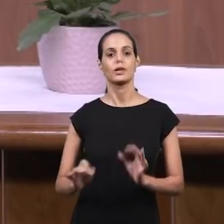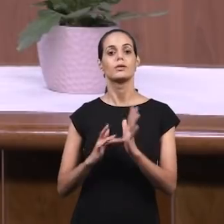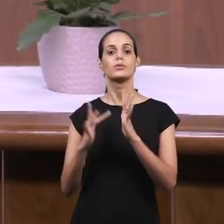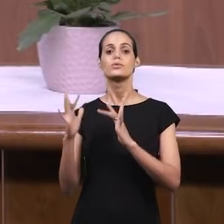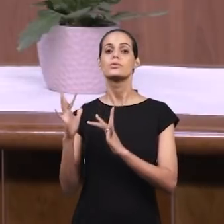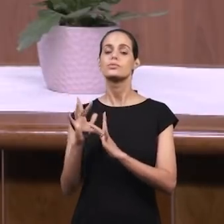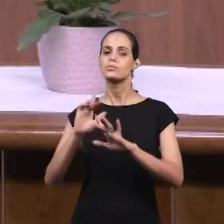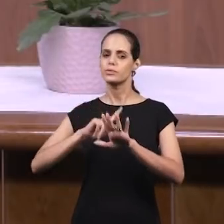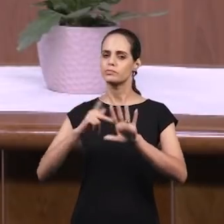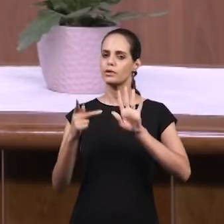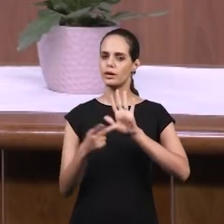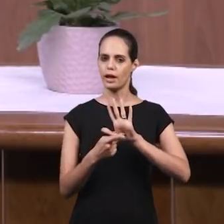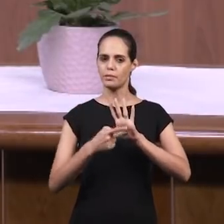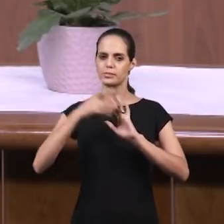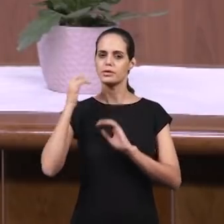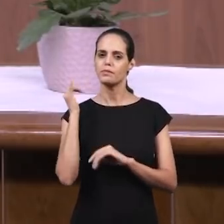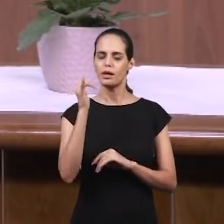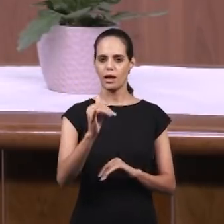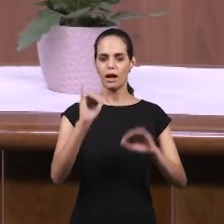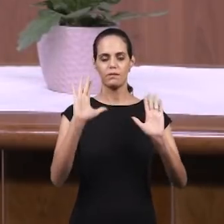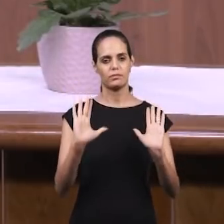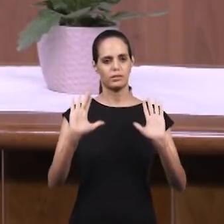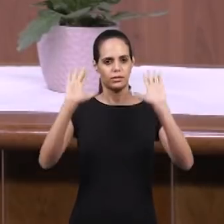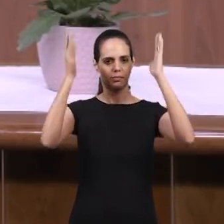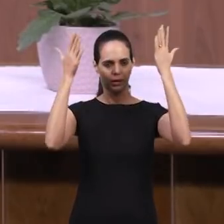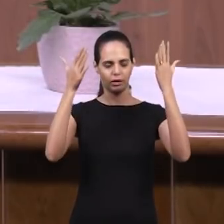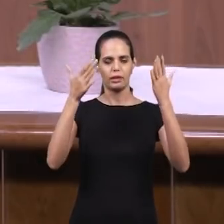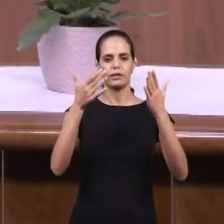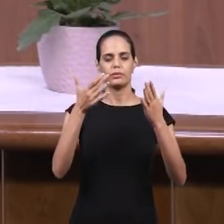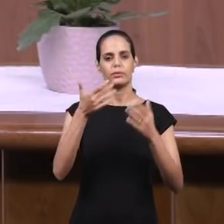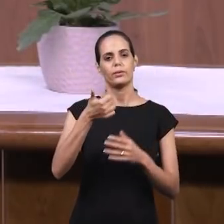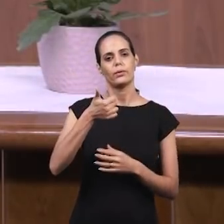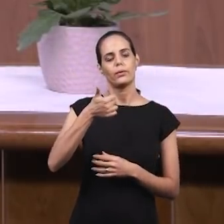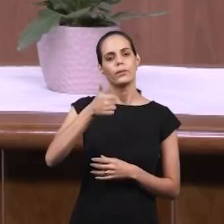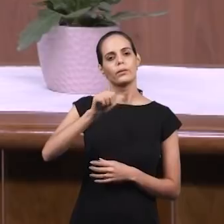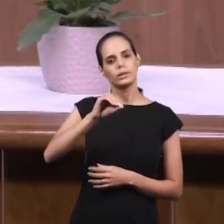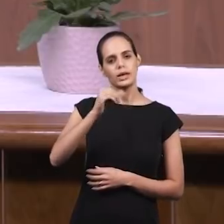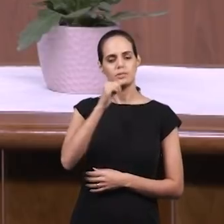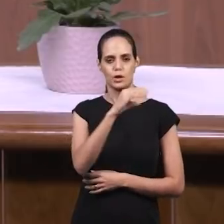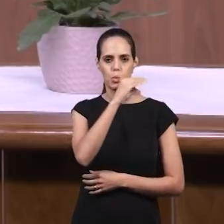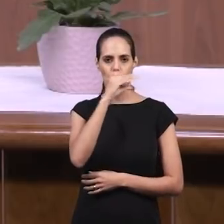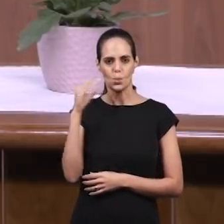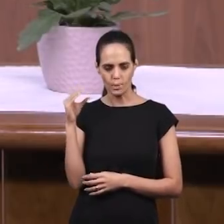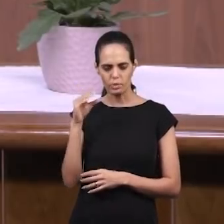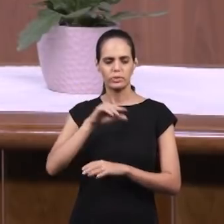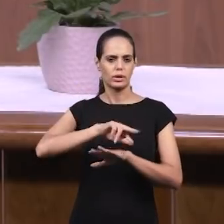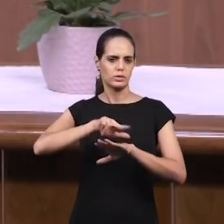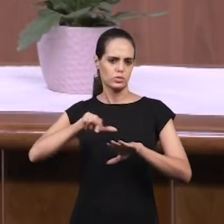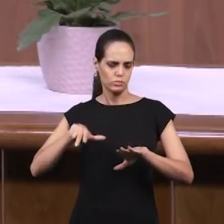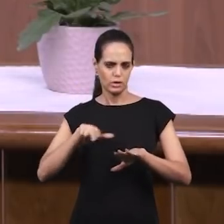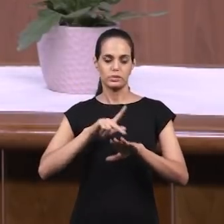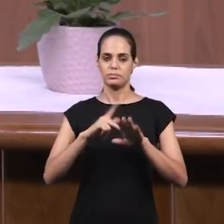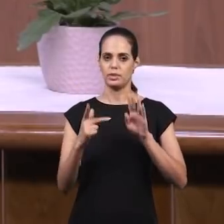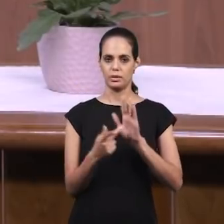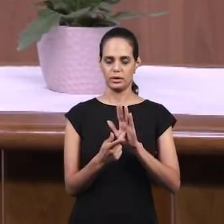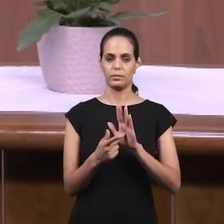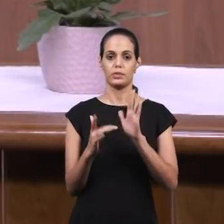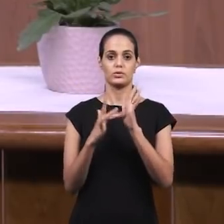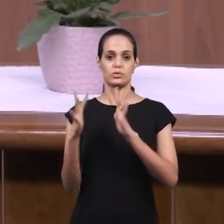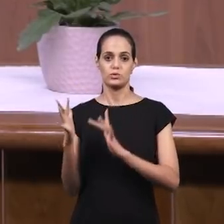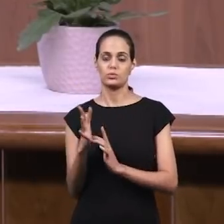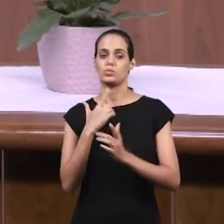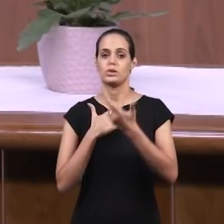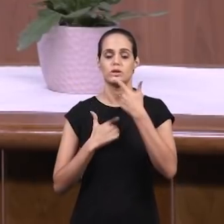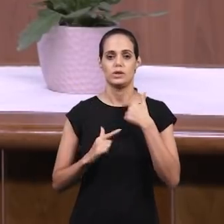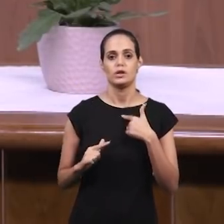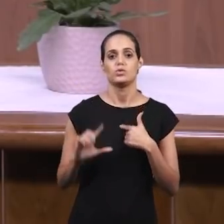parábolas, nas parábolas que nós mencionamos, das bodas, das 10 virgens e em outras, ele no seu amor, no grande amor dele, no